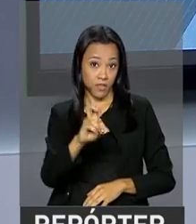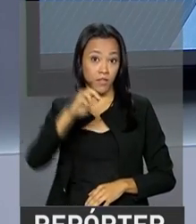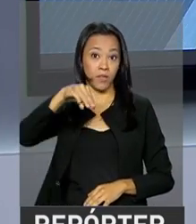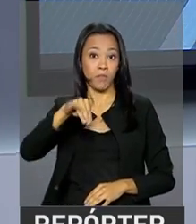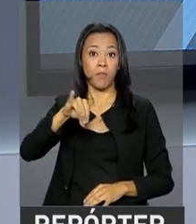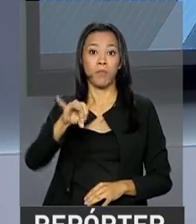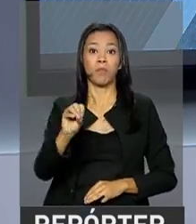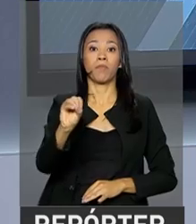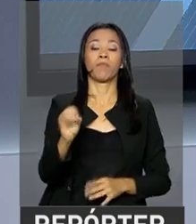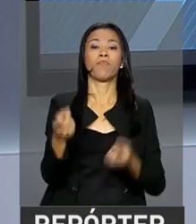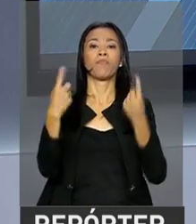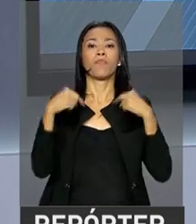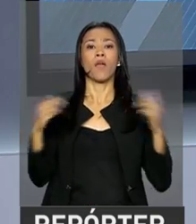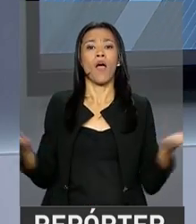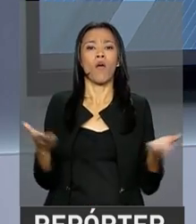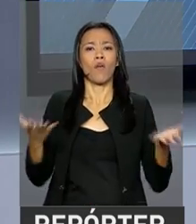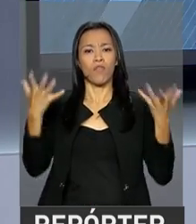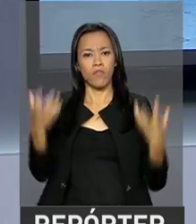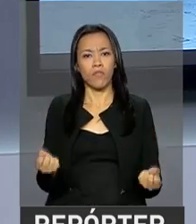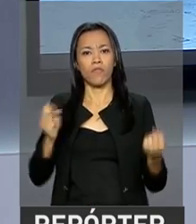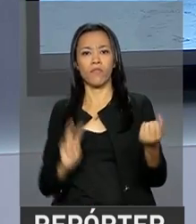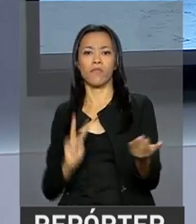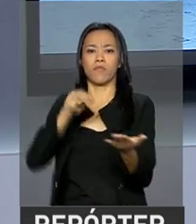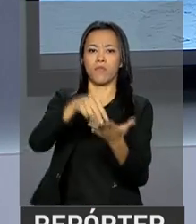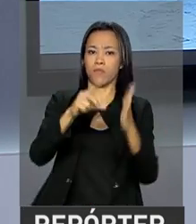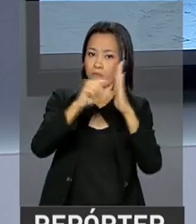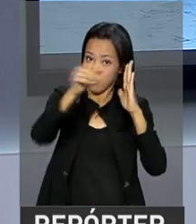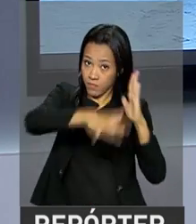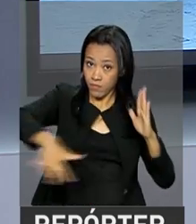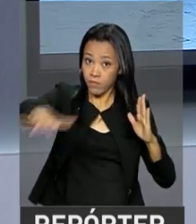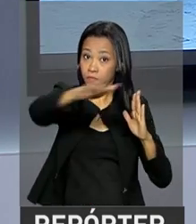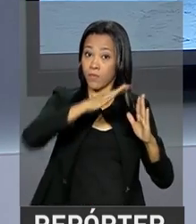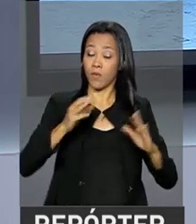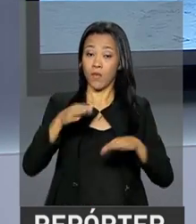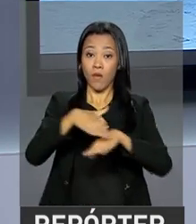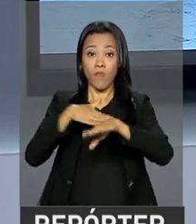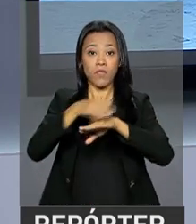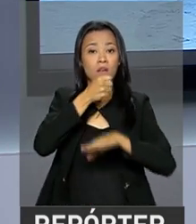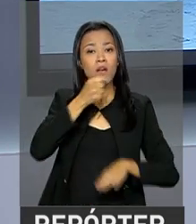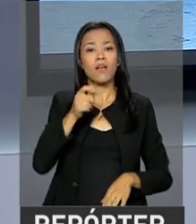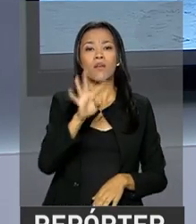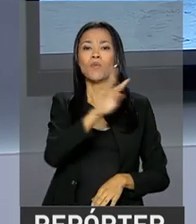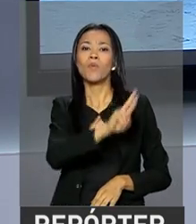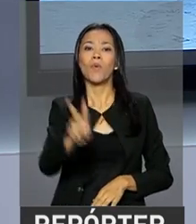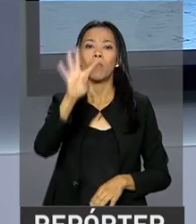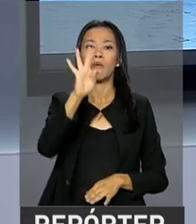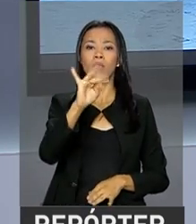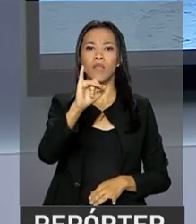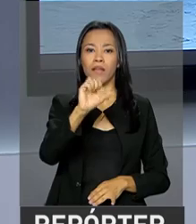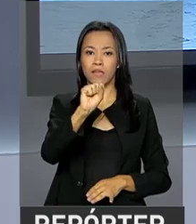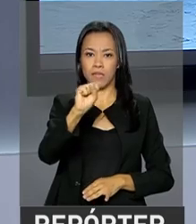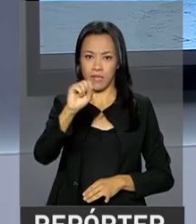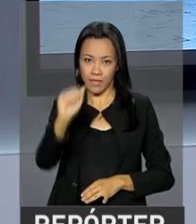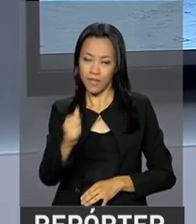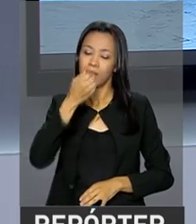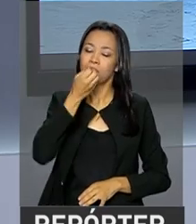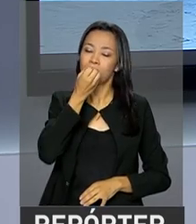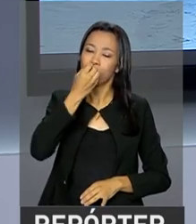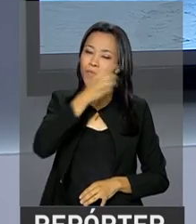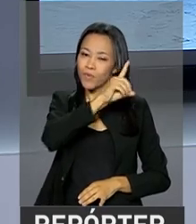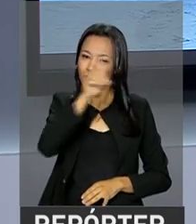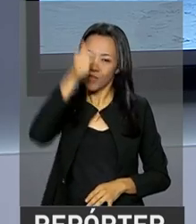e nós vamos agora direto ao palácio Planalto conversar com a Taísa Dias que tem mais informações pra gente oi Taísa Bom dia mais uma